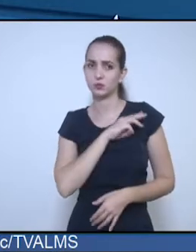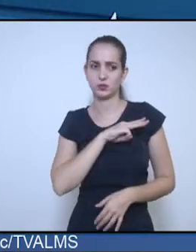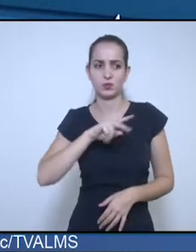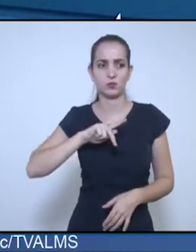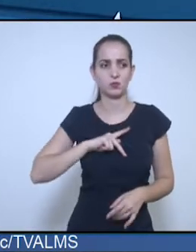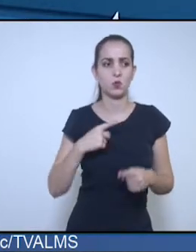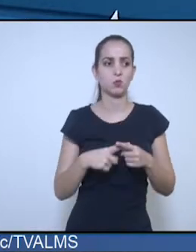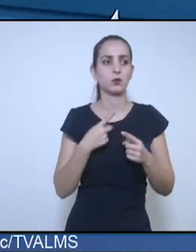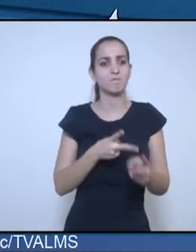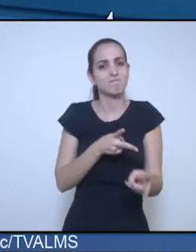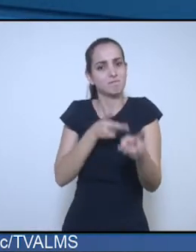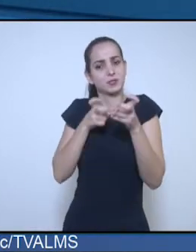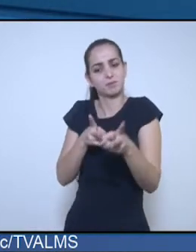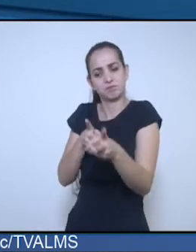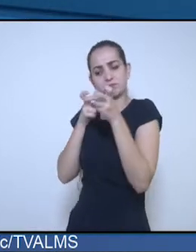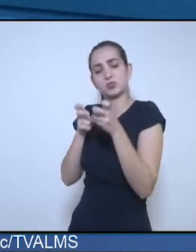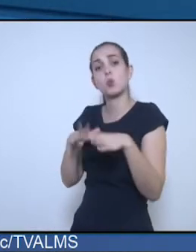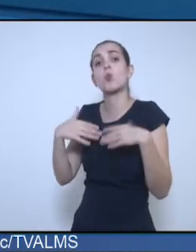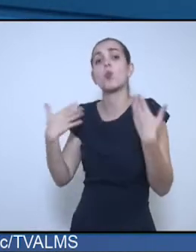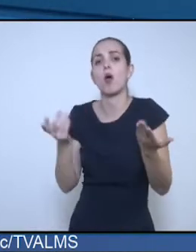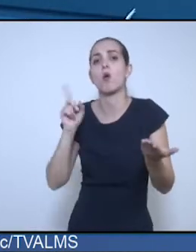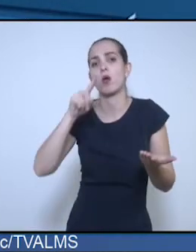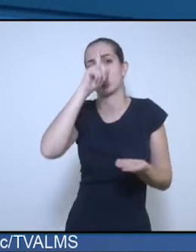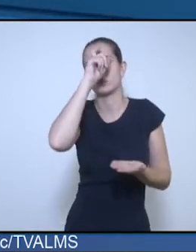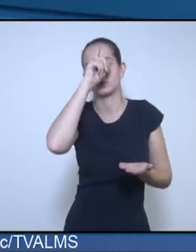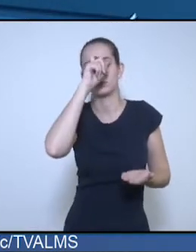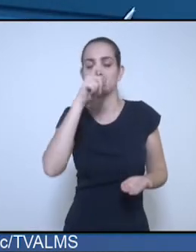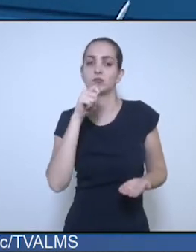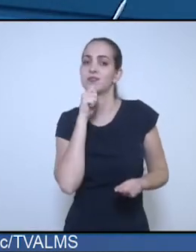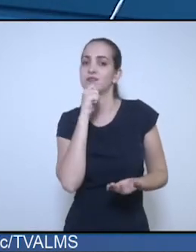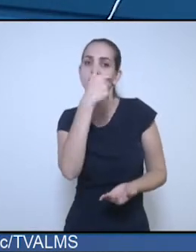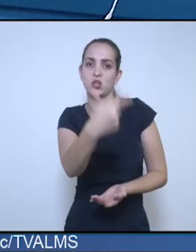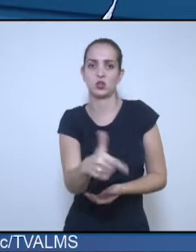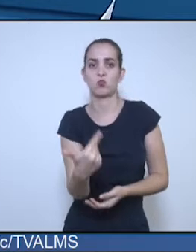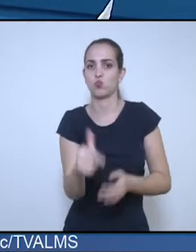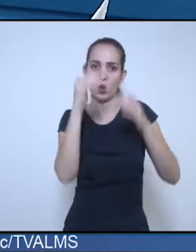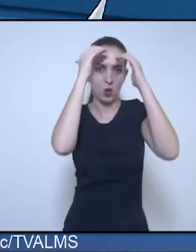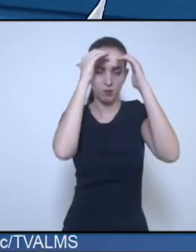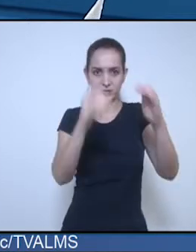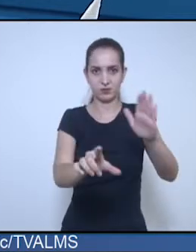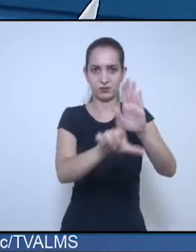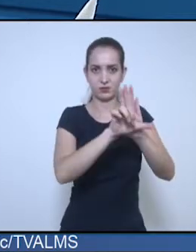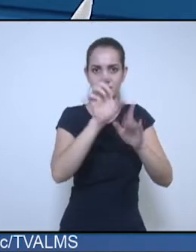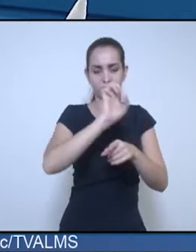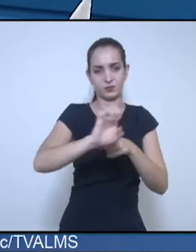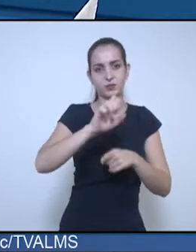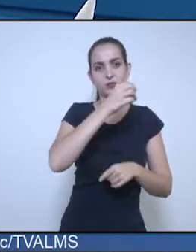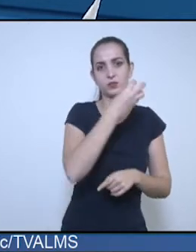que identifique quais são os hospitais, maternidades que não estão cumprindo a Lei Estadual